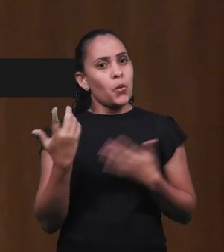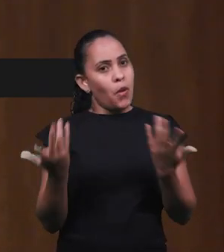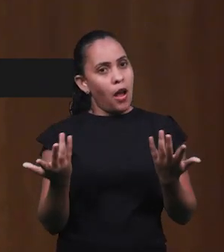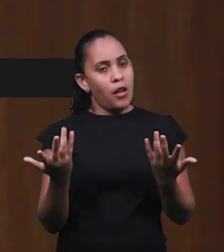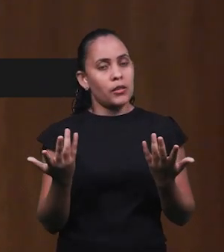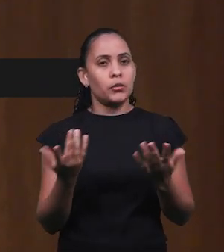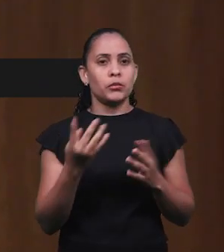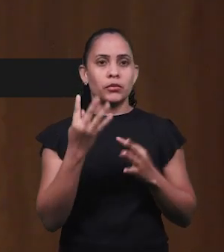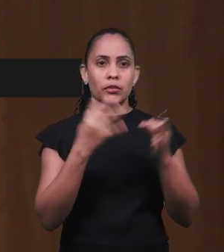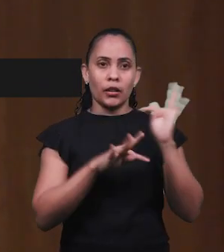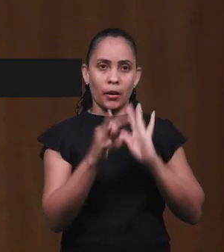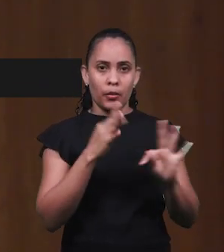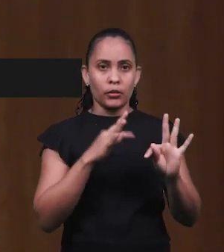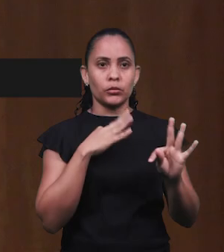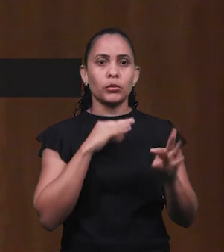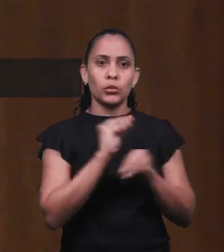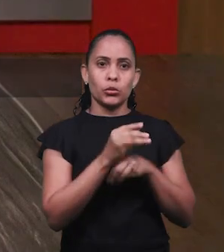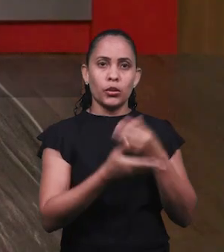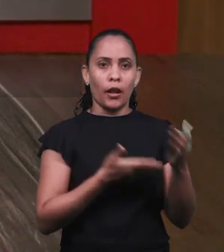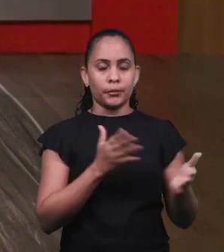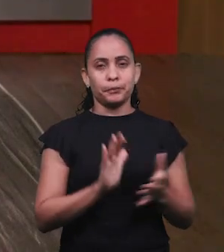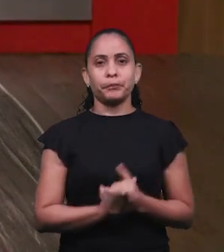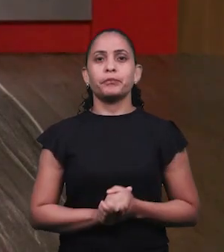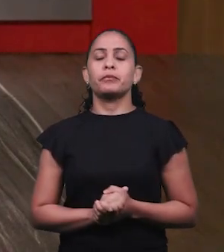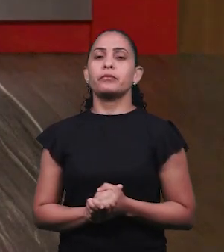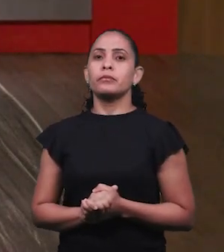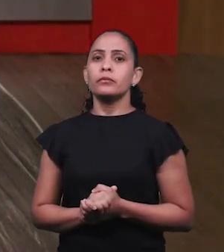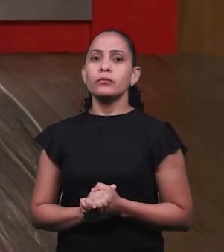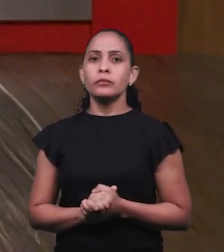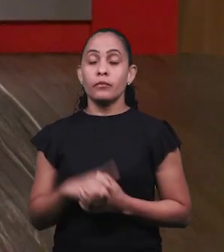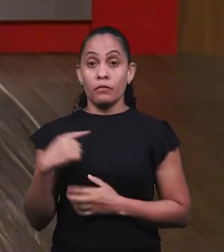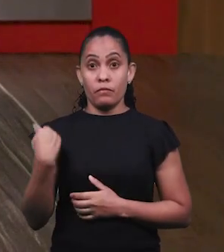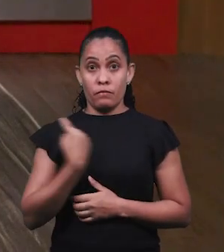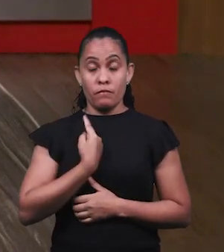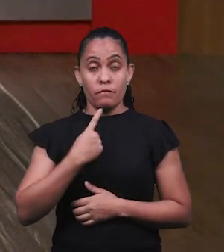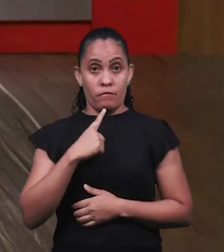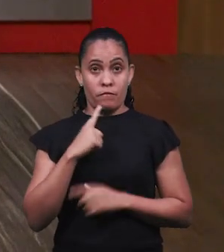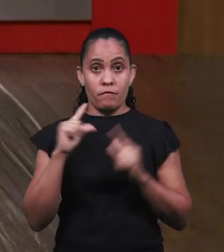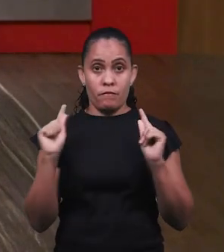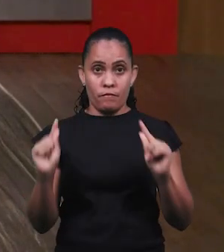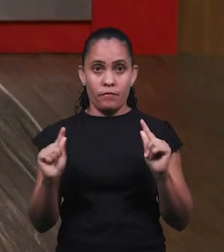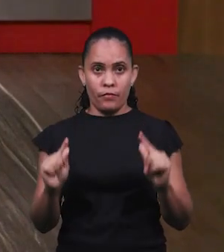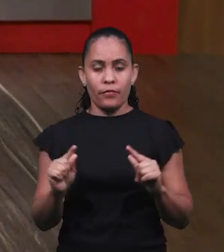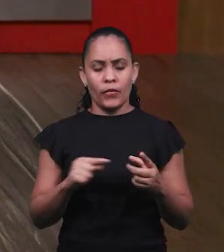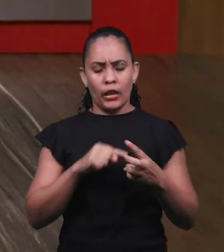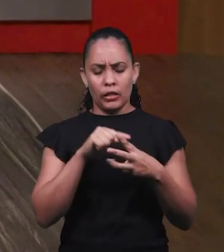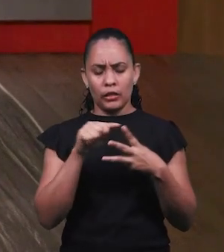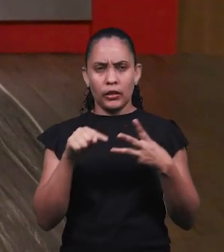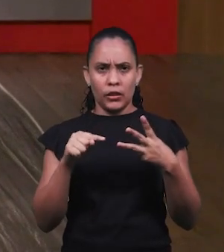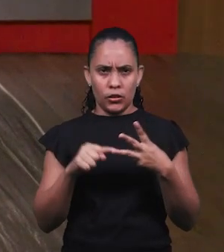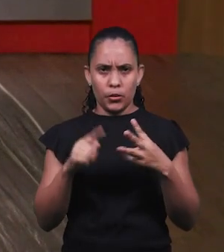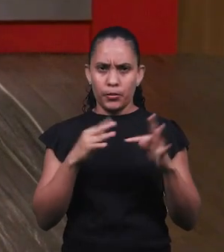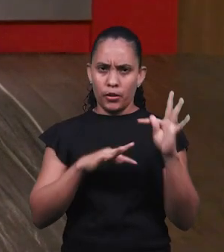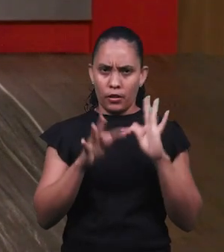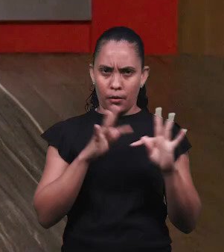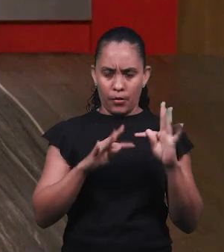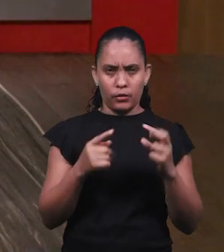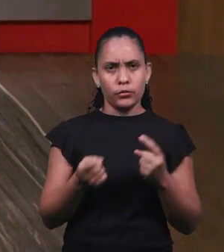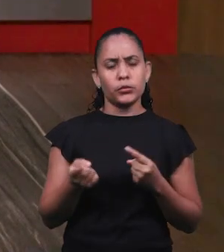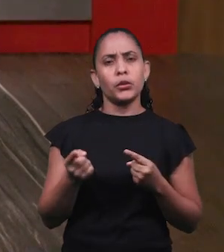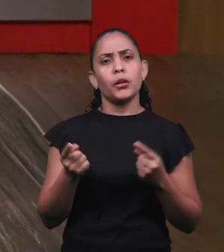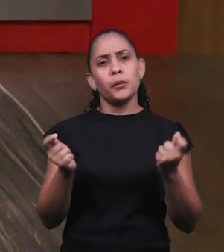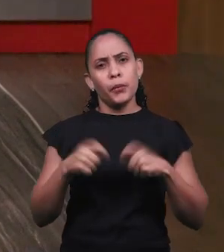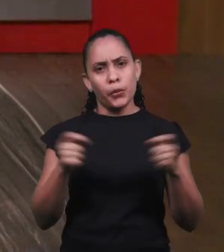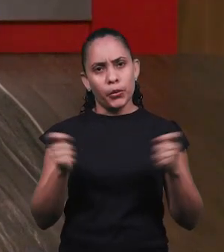tratamentos disponíveis que hoje temos? Então, nós temos 3 tipos de tratamento. Quando a